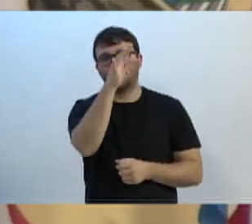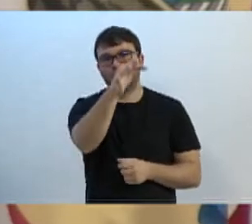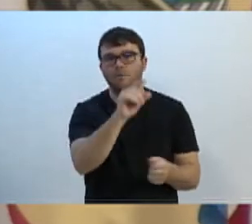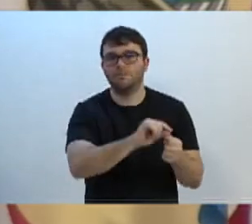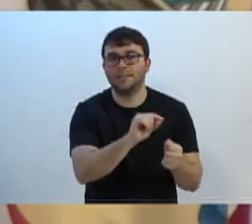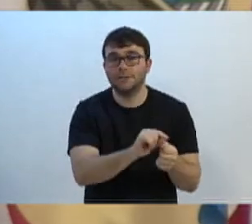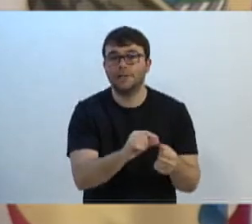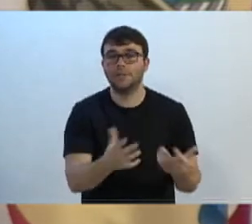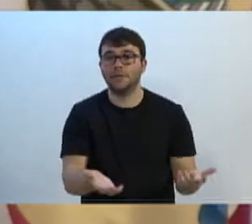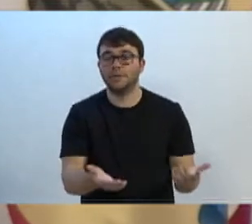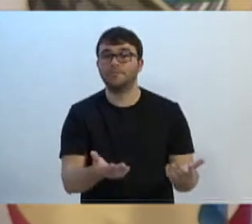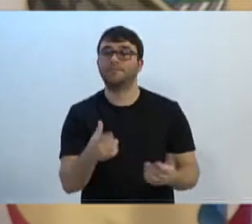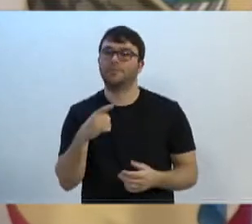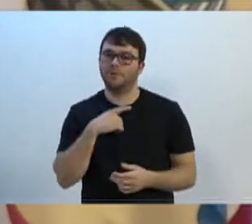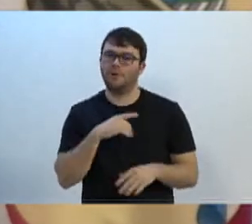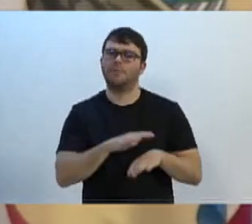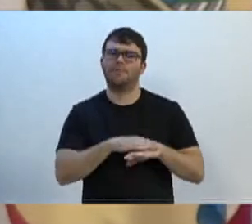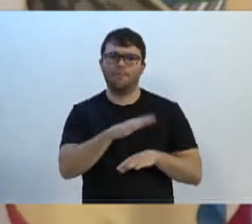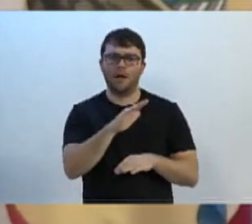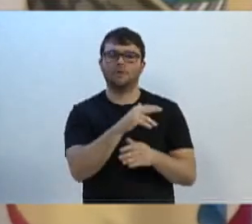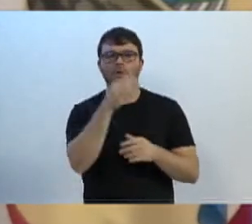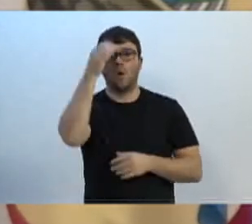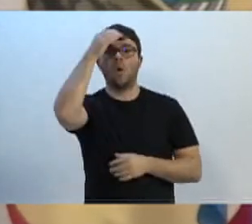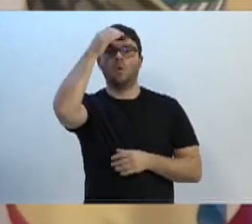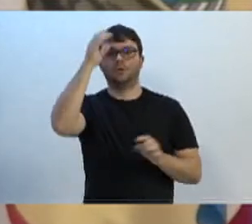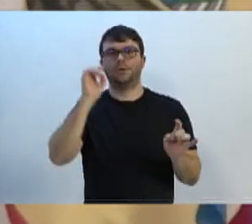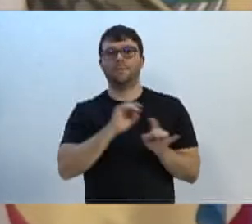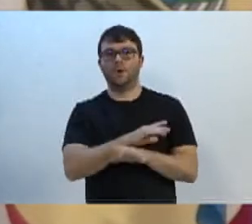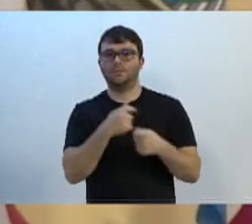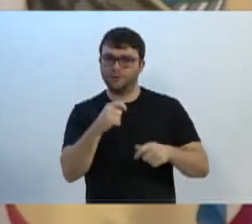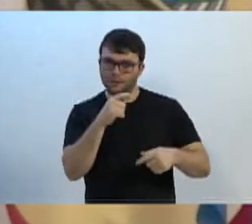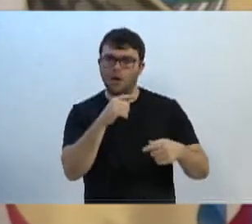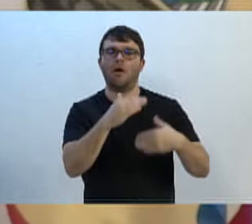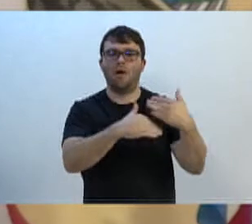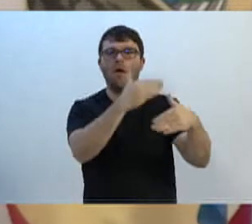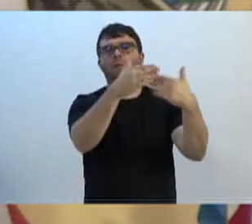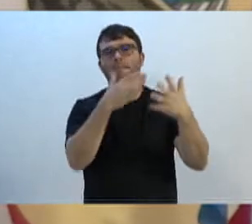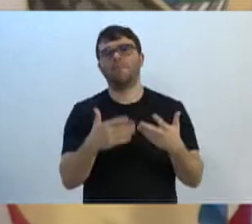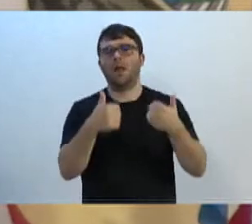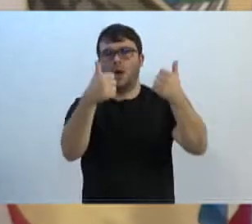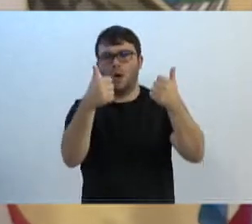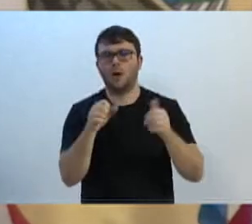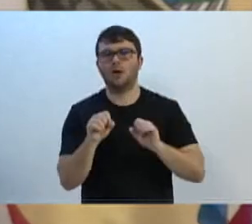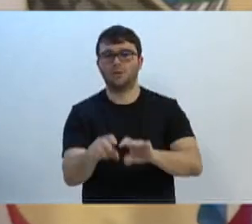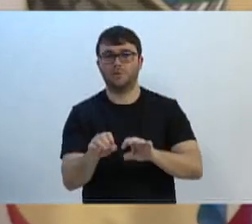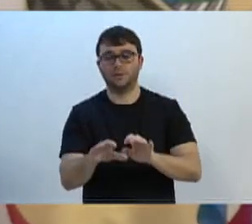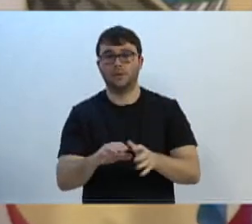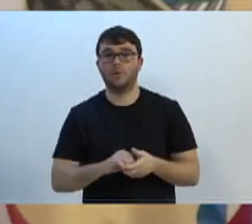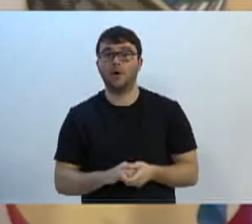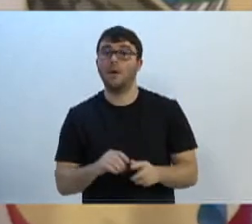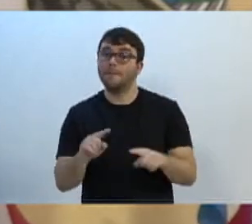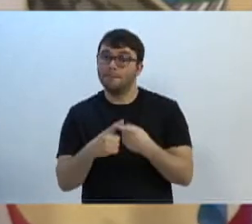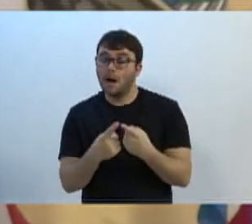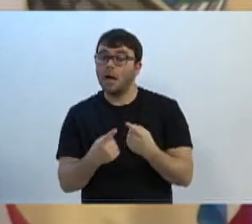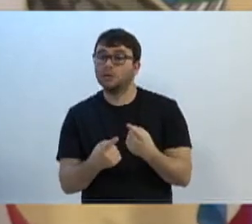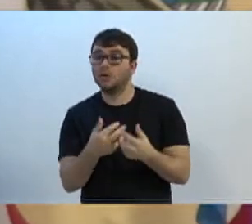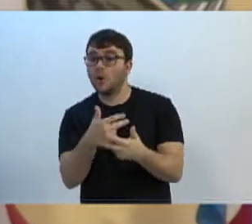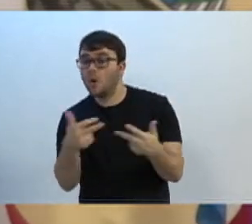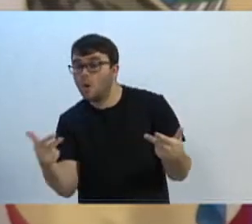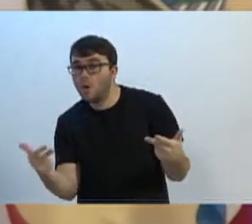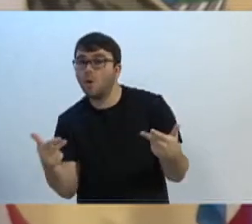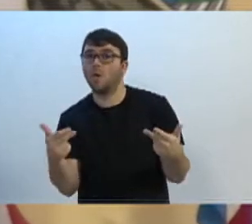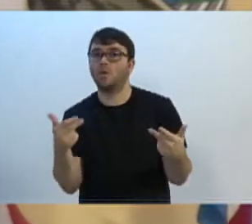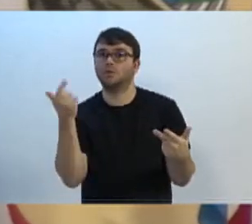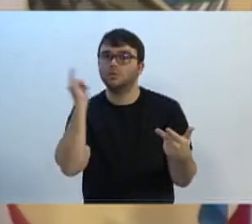alcançamos tem muito que nós temos a consciência de que precisamos evoluir muito na educação Mas algumas coisas foram